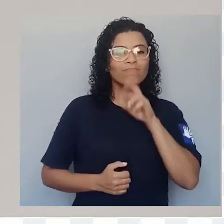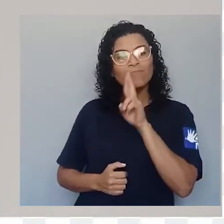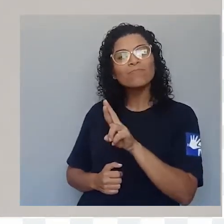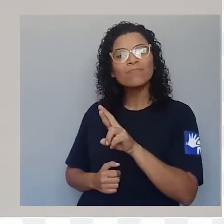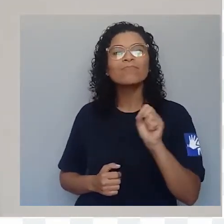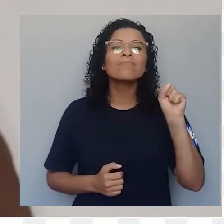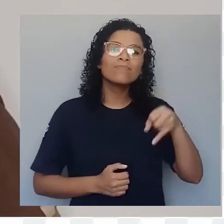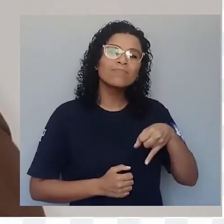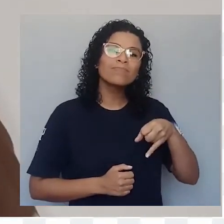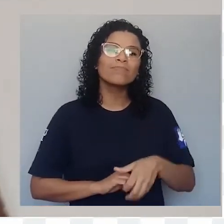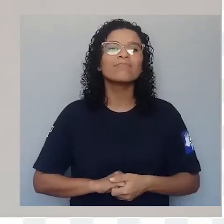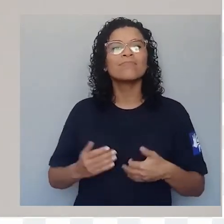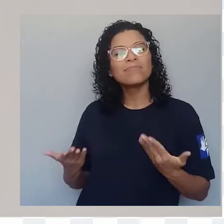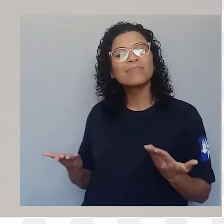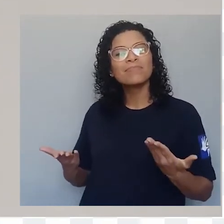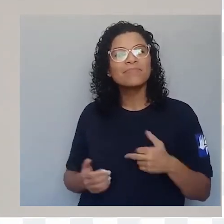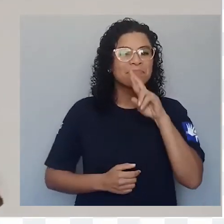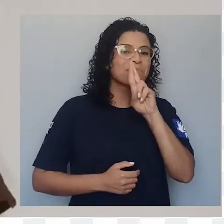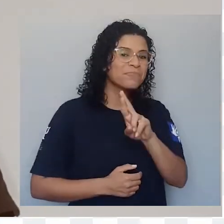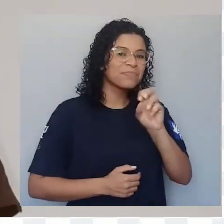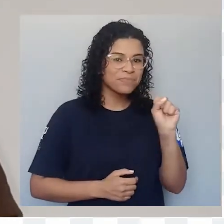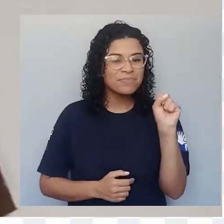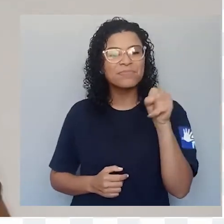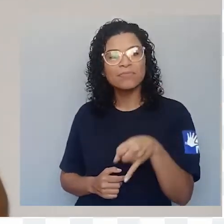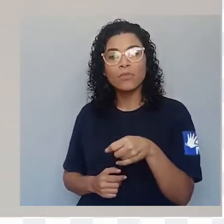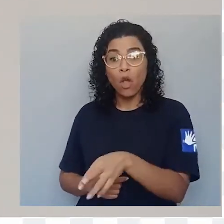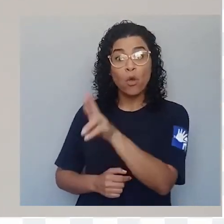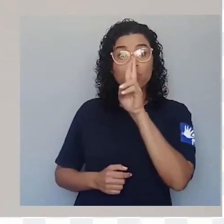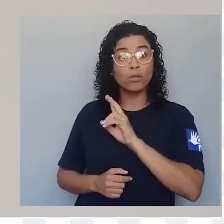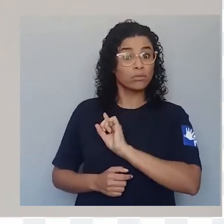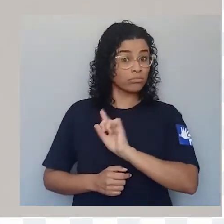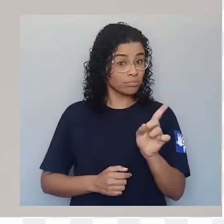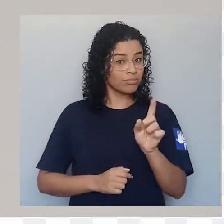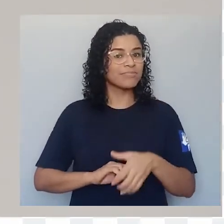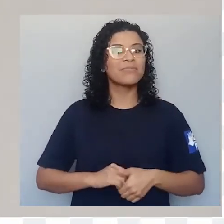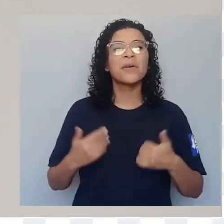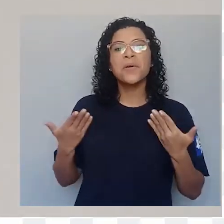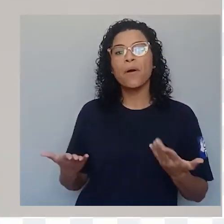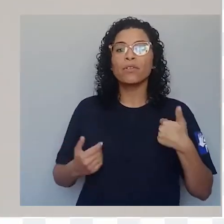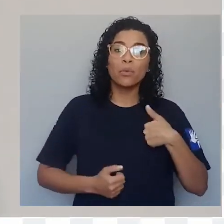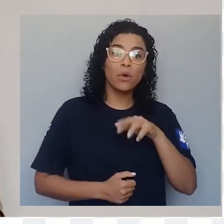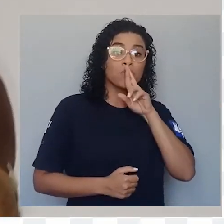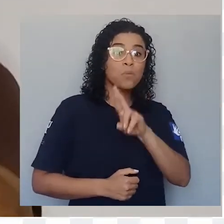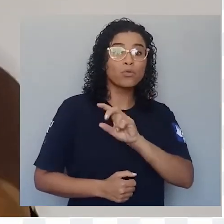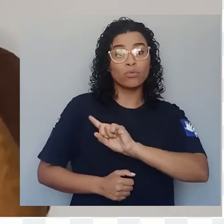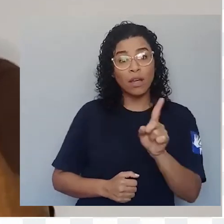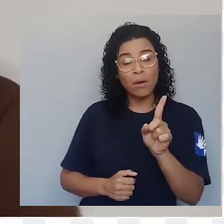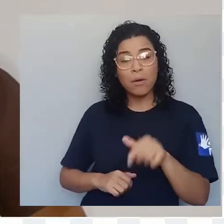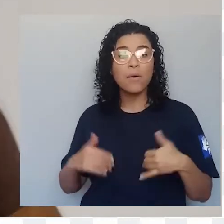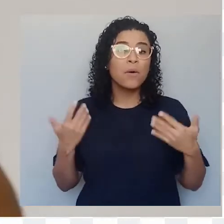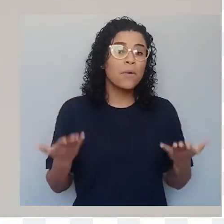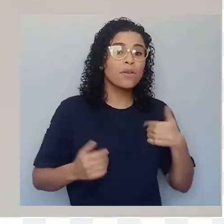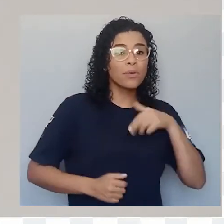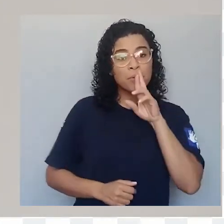sim, quando eu digo sim, quando eu digo sim, você tem que dizer não. Quando eu digo